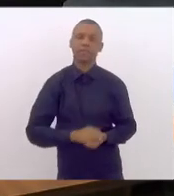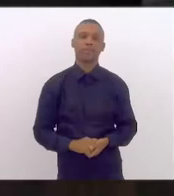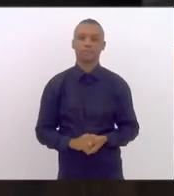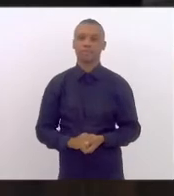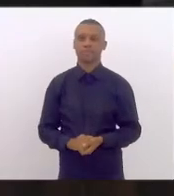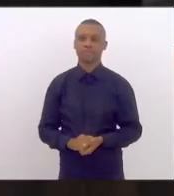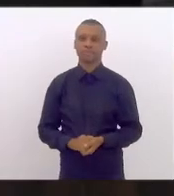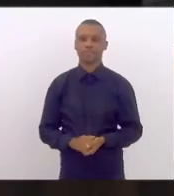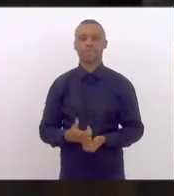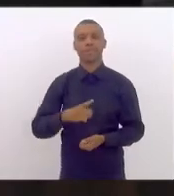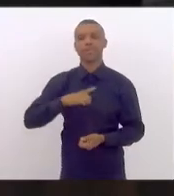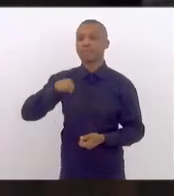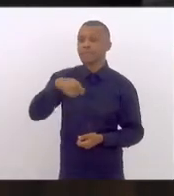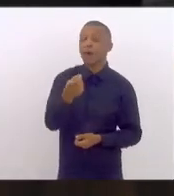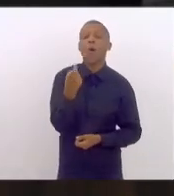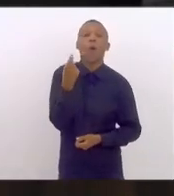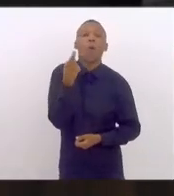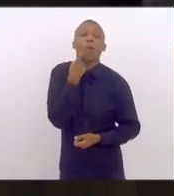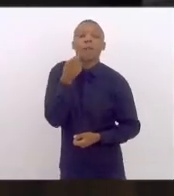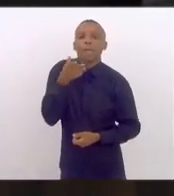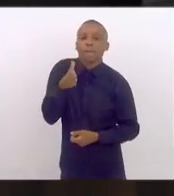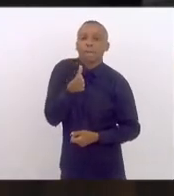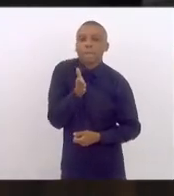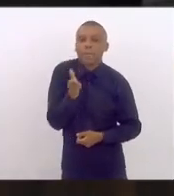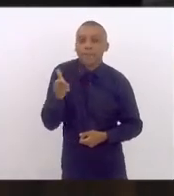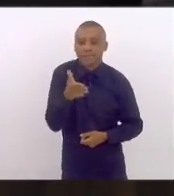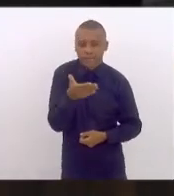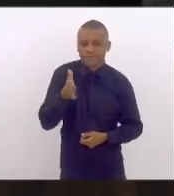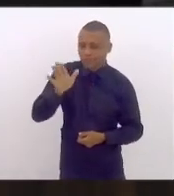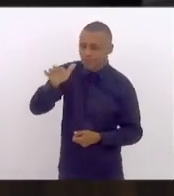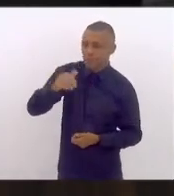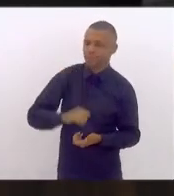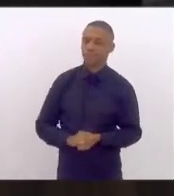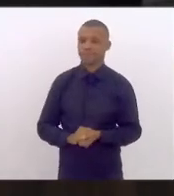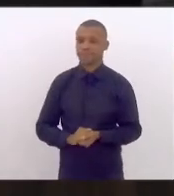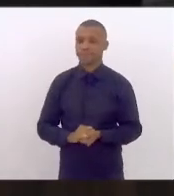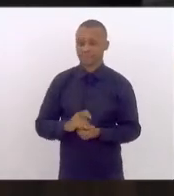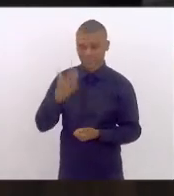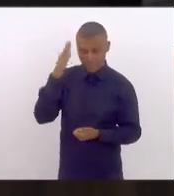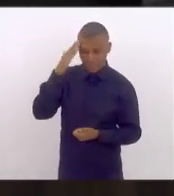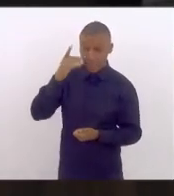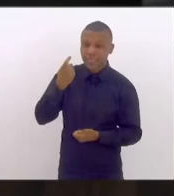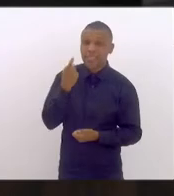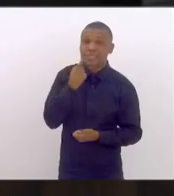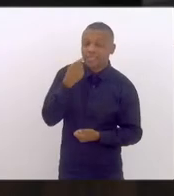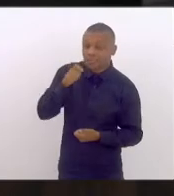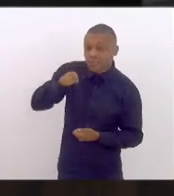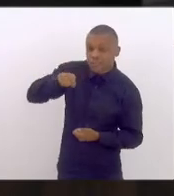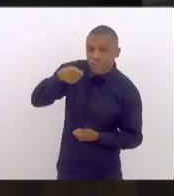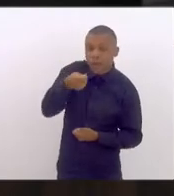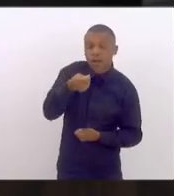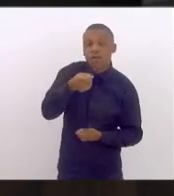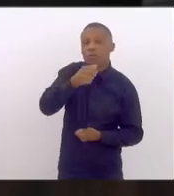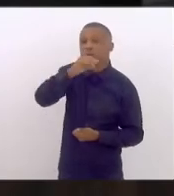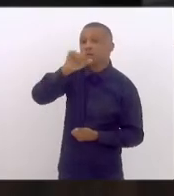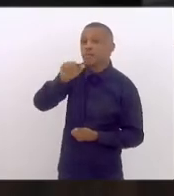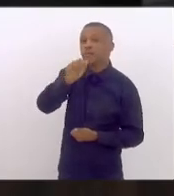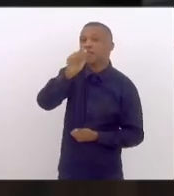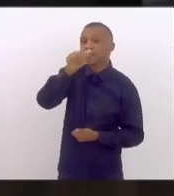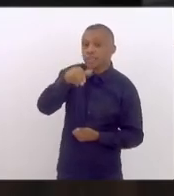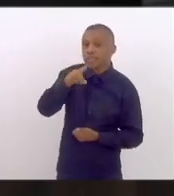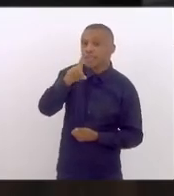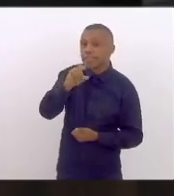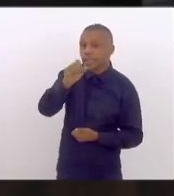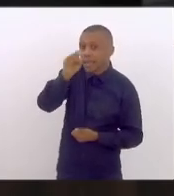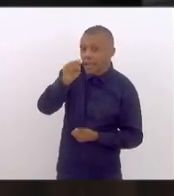existe um peixe em Luís existe um peixe chamado jandiá é um peixe de couro